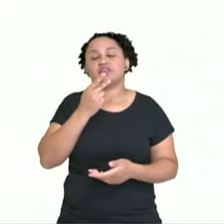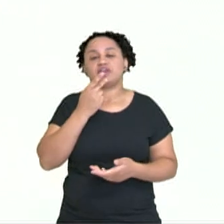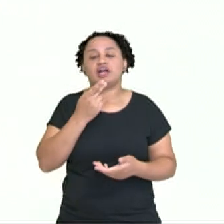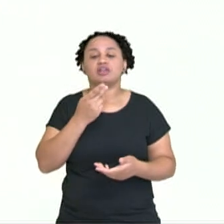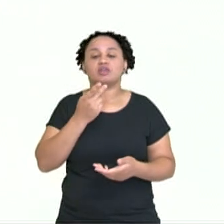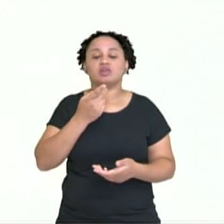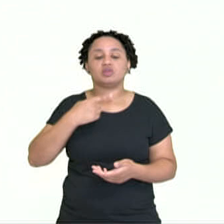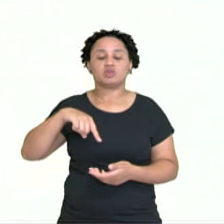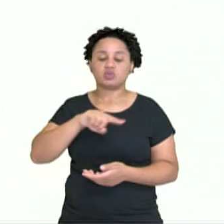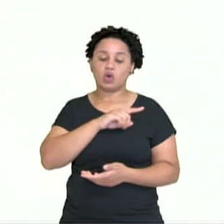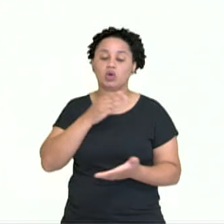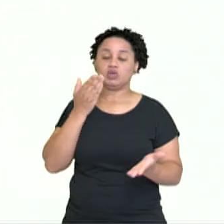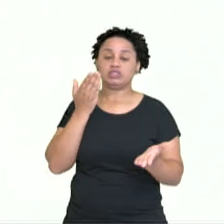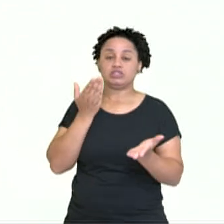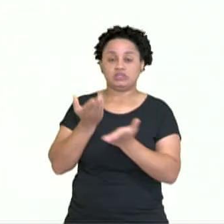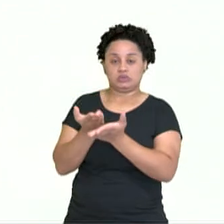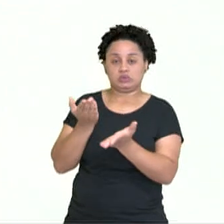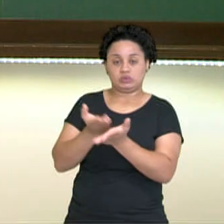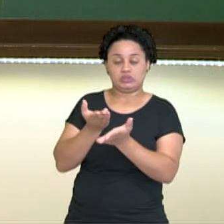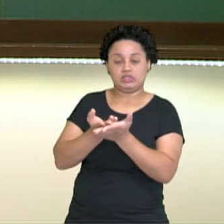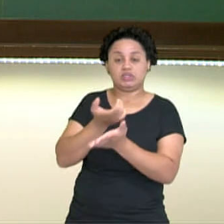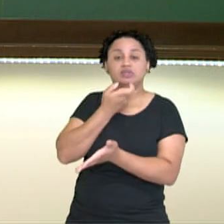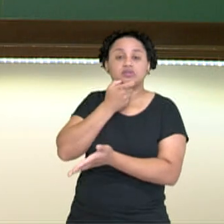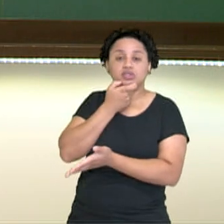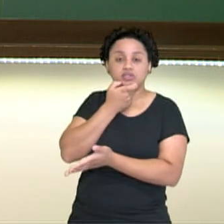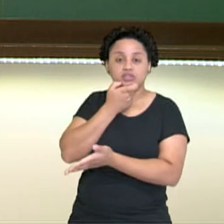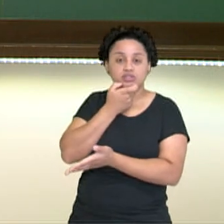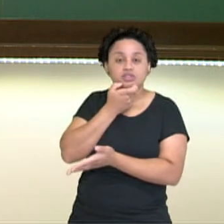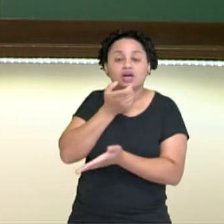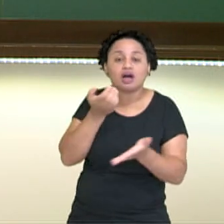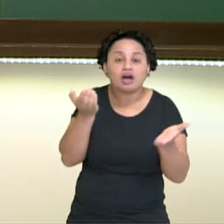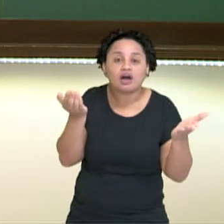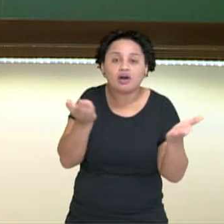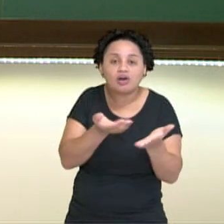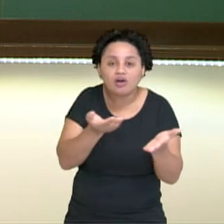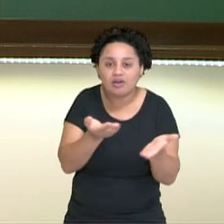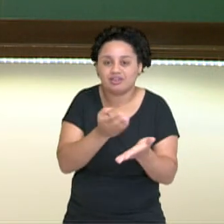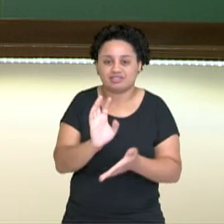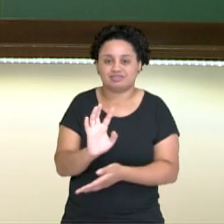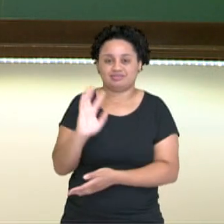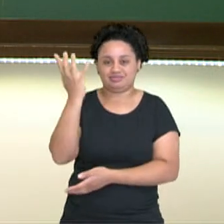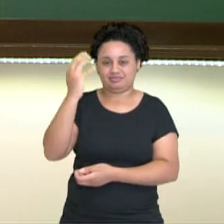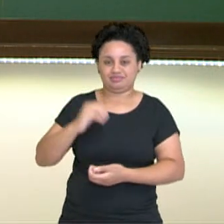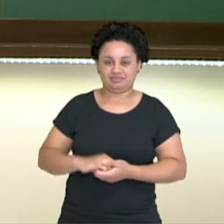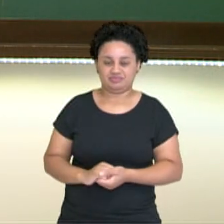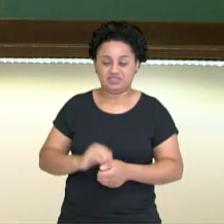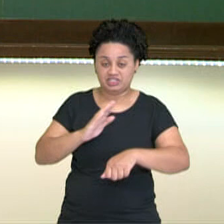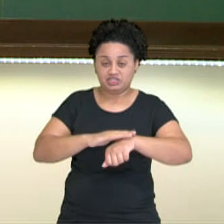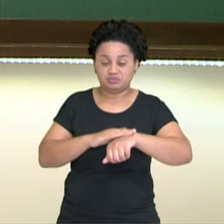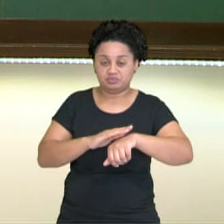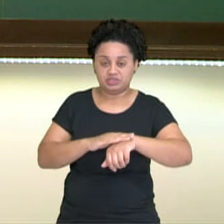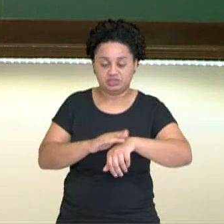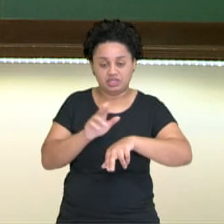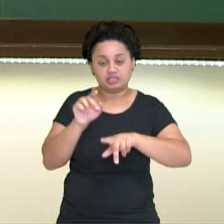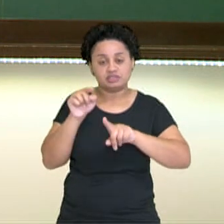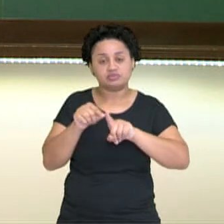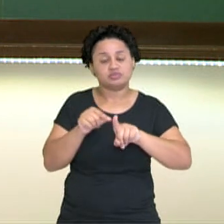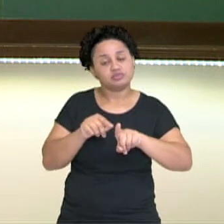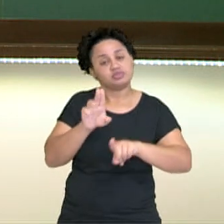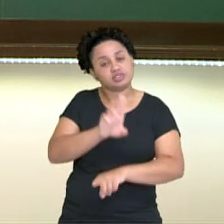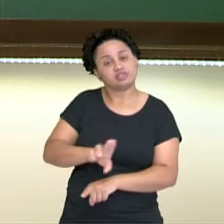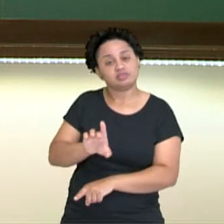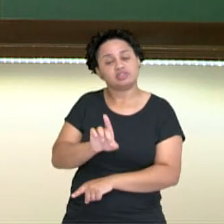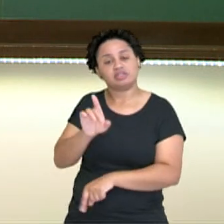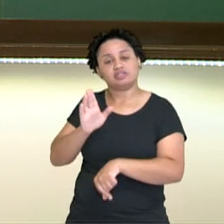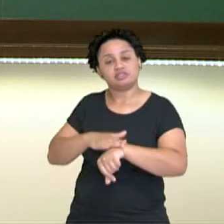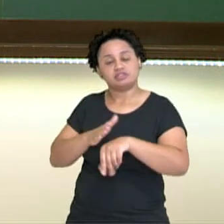estamos estudando inglês, está acontecendo agora, no momento que eu estou falando. Então, esse que é o tipo de contexto em que a gente utiliza esse